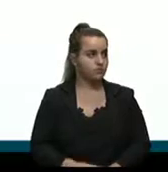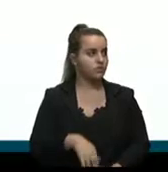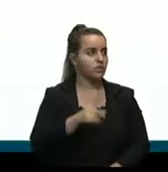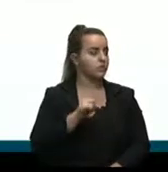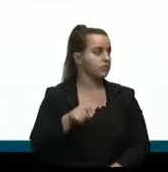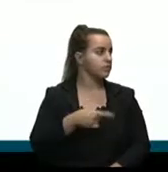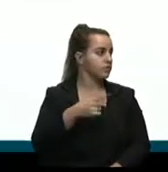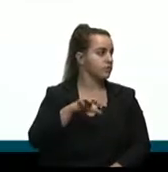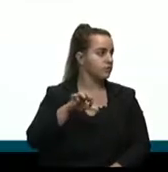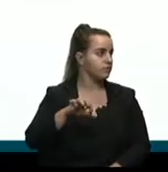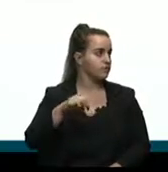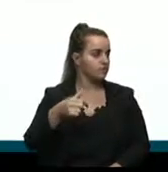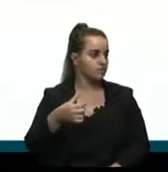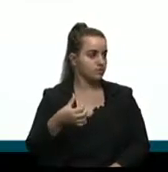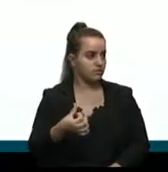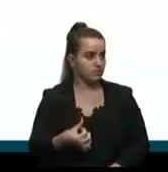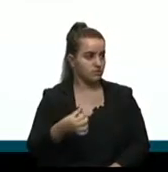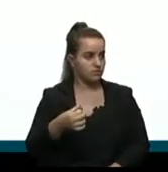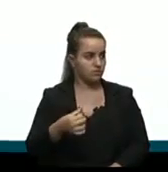1,96 ao quadrado vezes